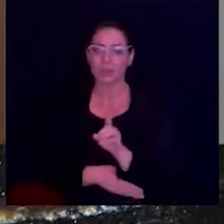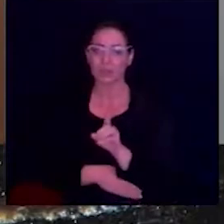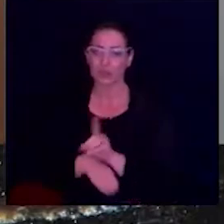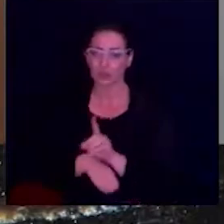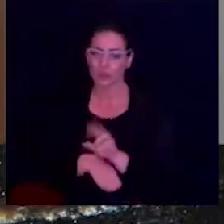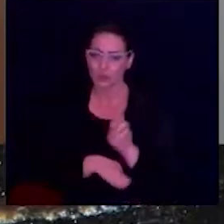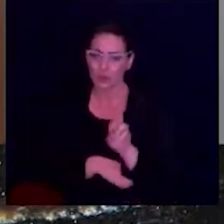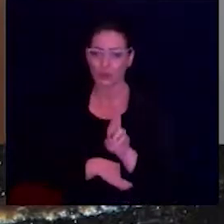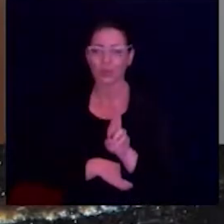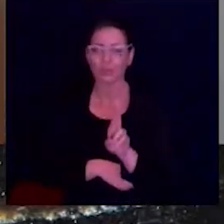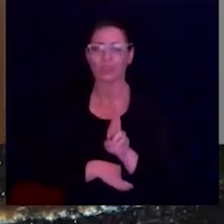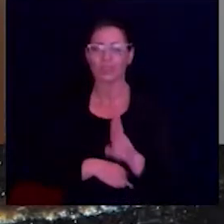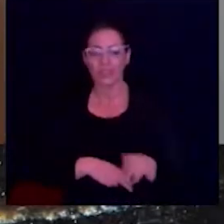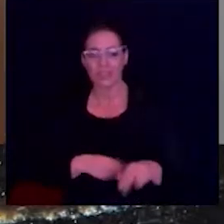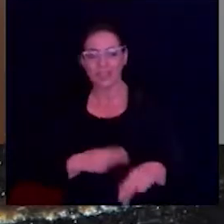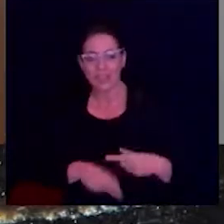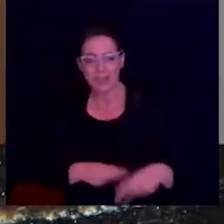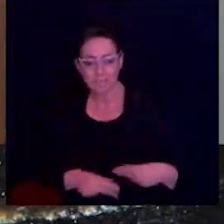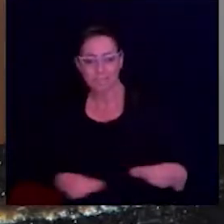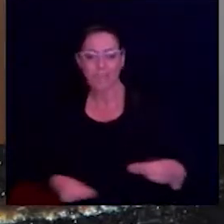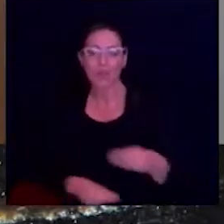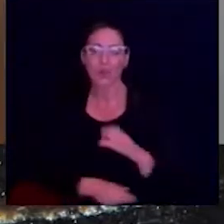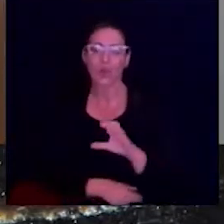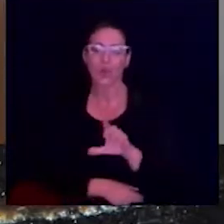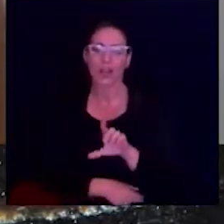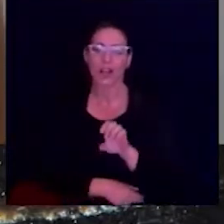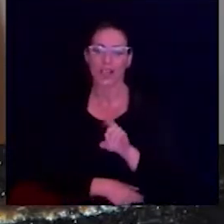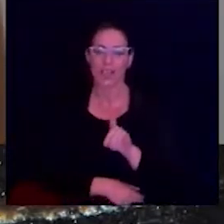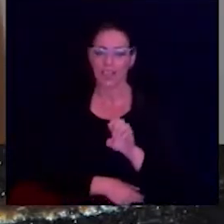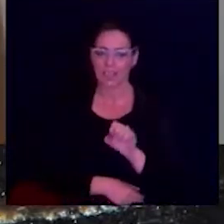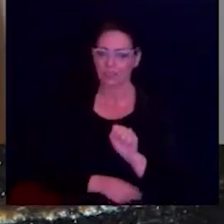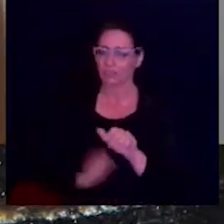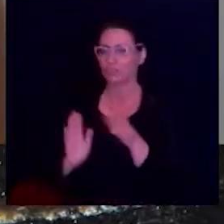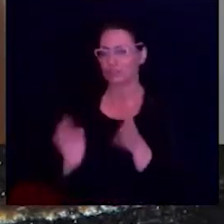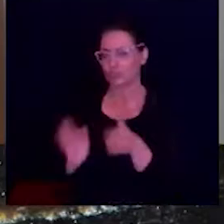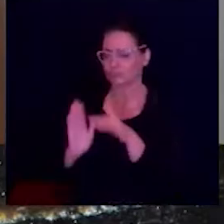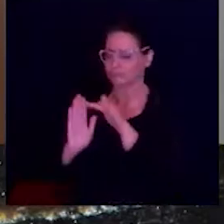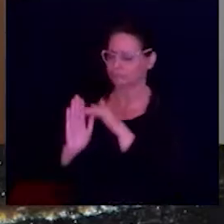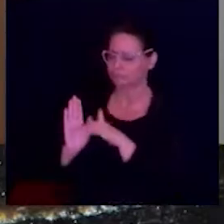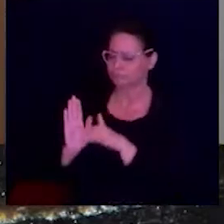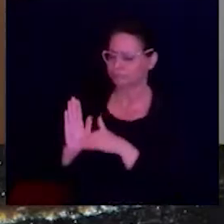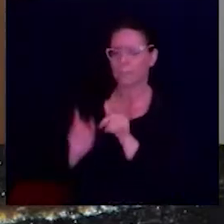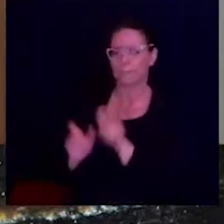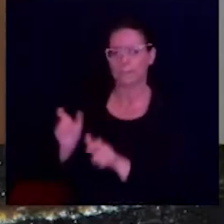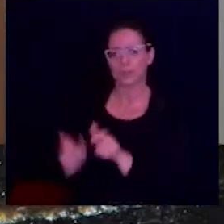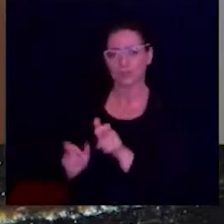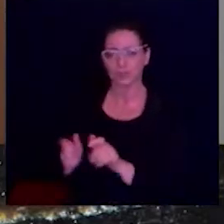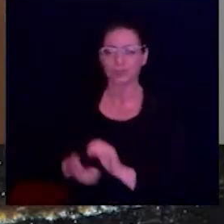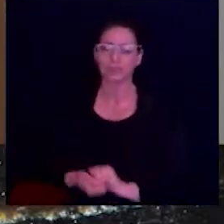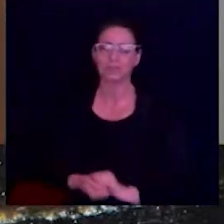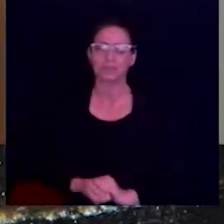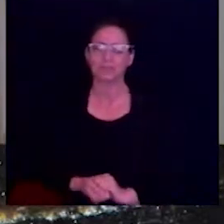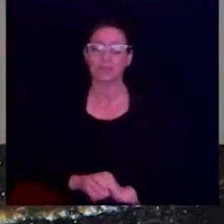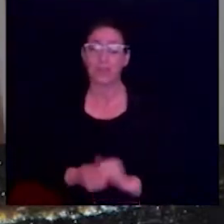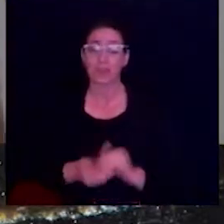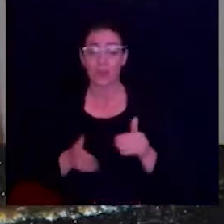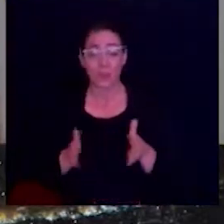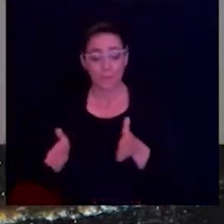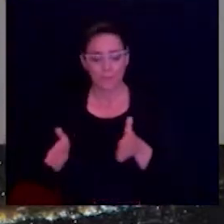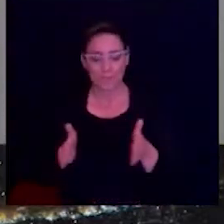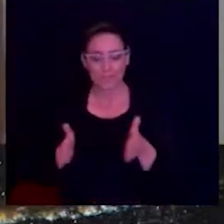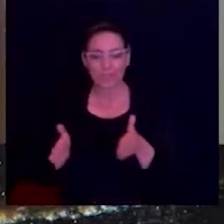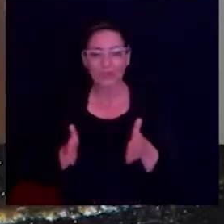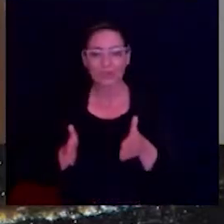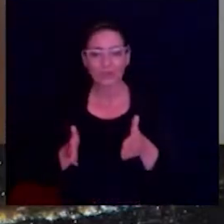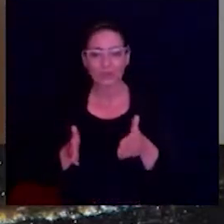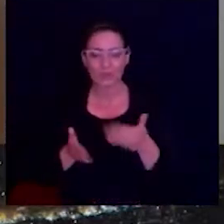Clédis Antônio Casagrande e demais já nomeados pelo protocolo. Durante o período de graduação,